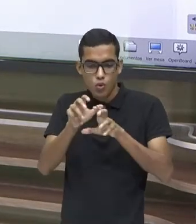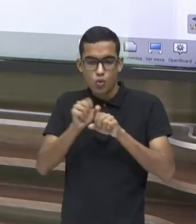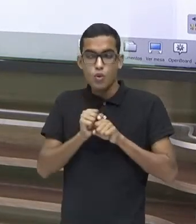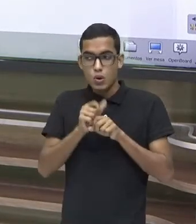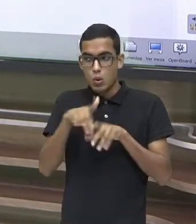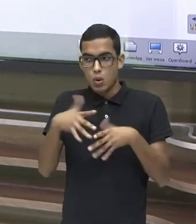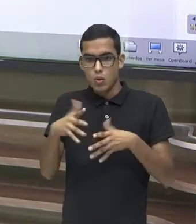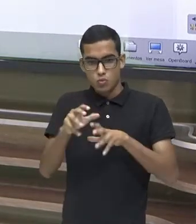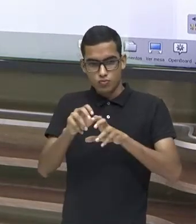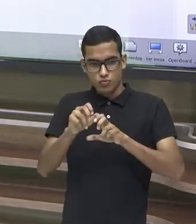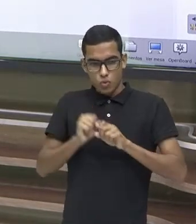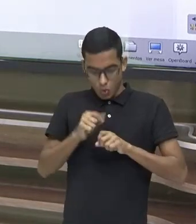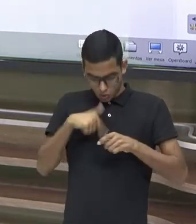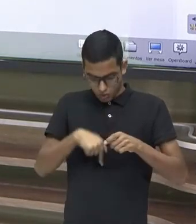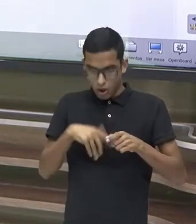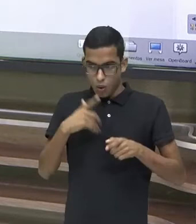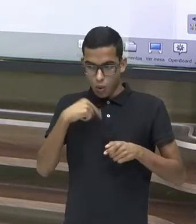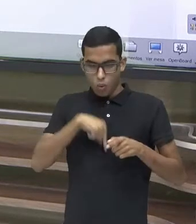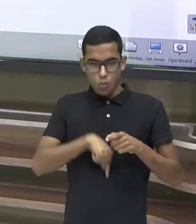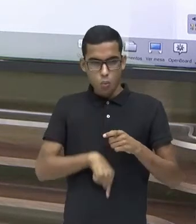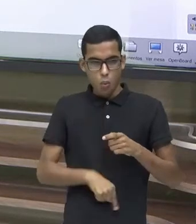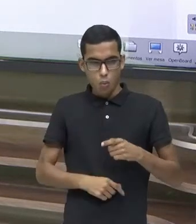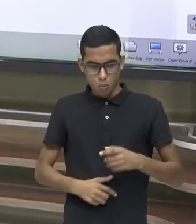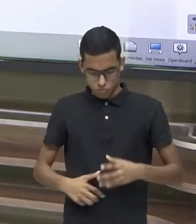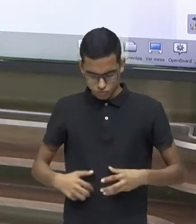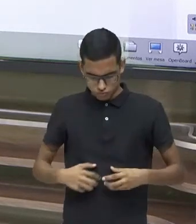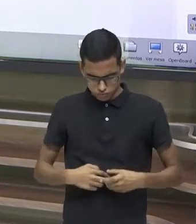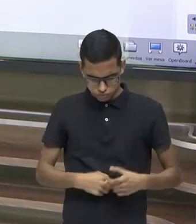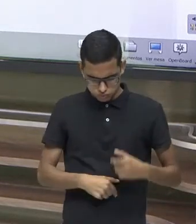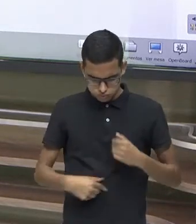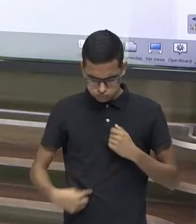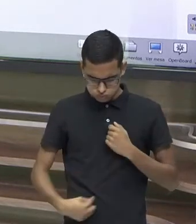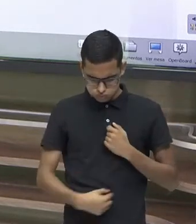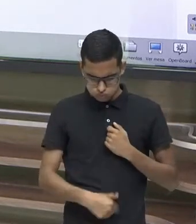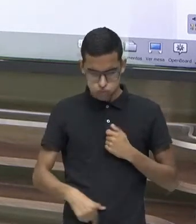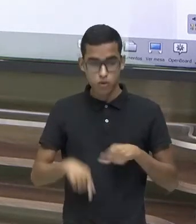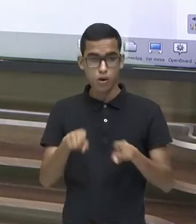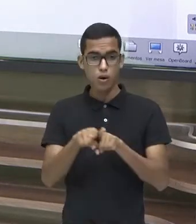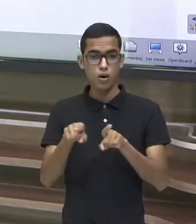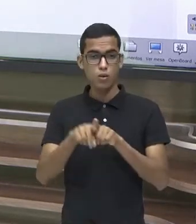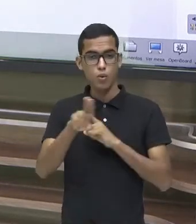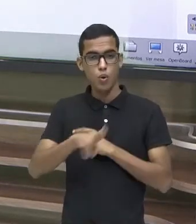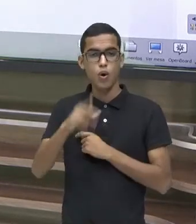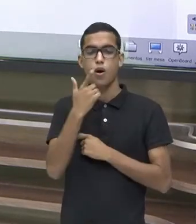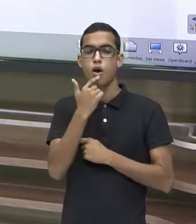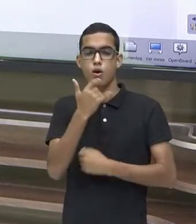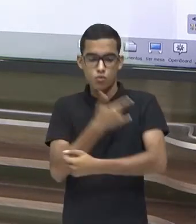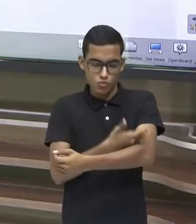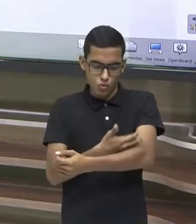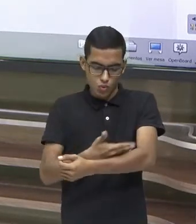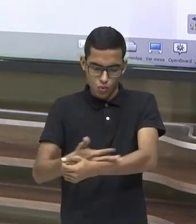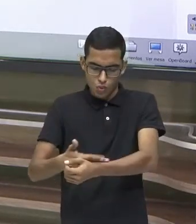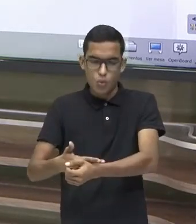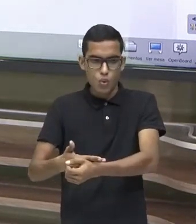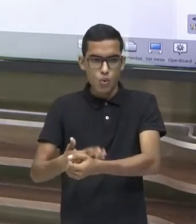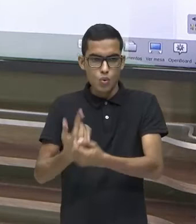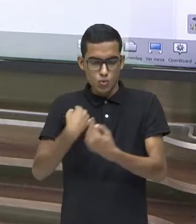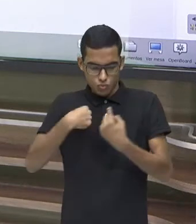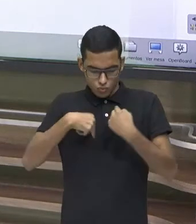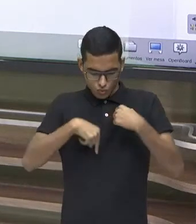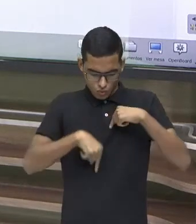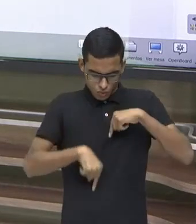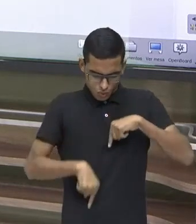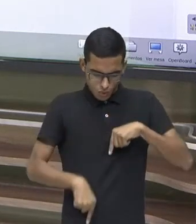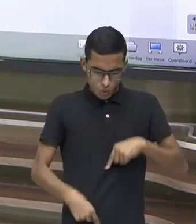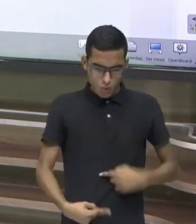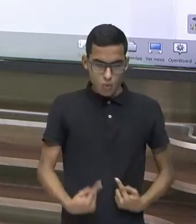absorve pelo intestino delgado, ele leva através da corrente sanguínea para todo o nosso corpo, né? Por isso que a gente precisa